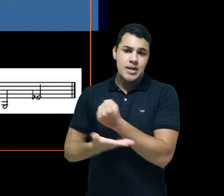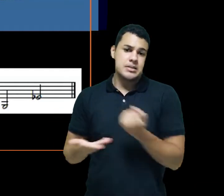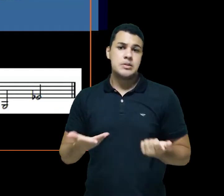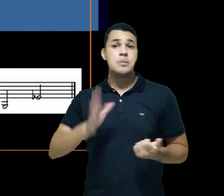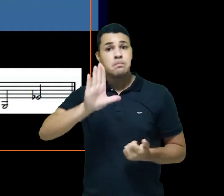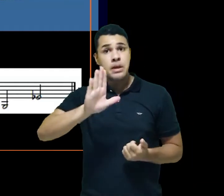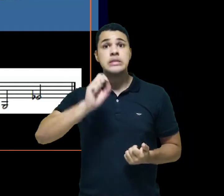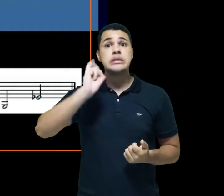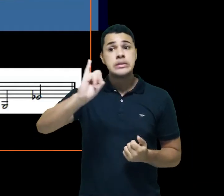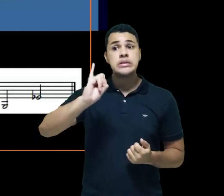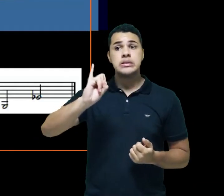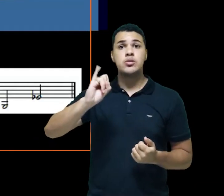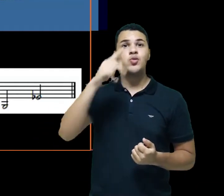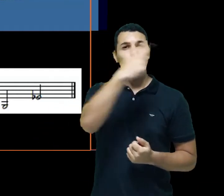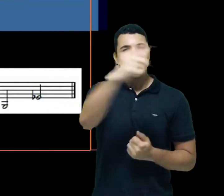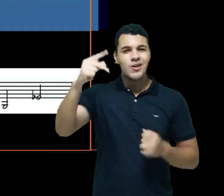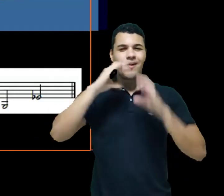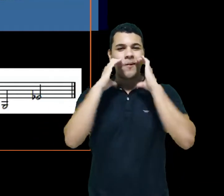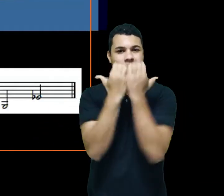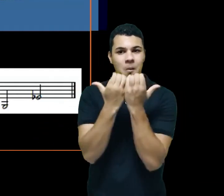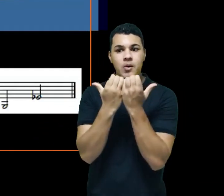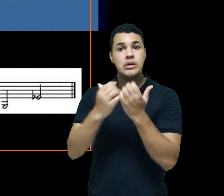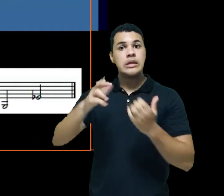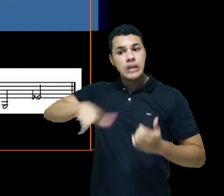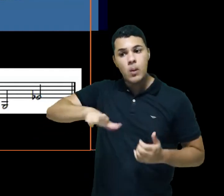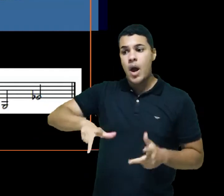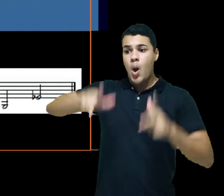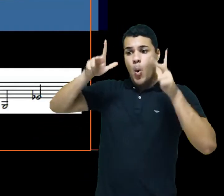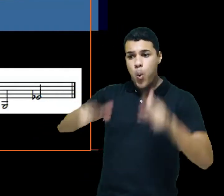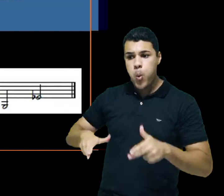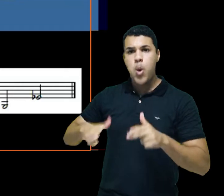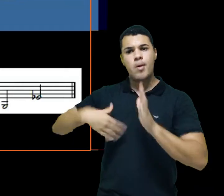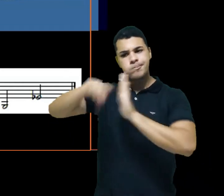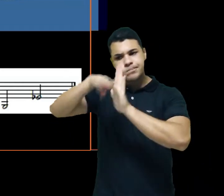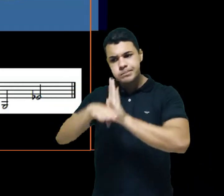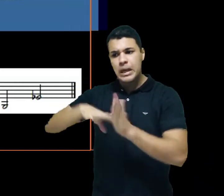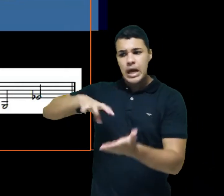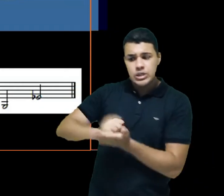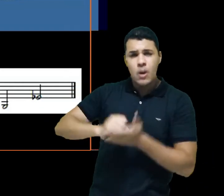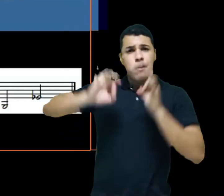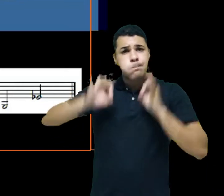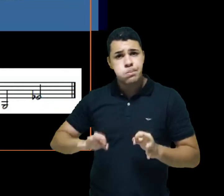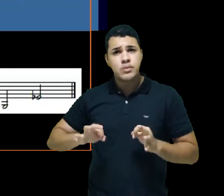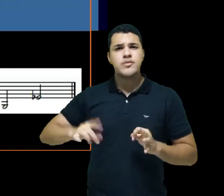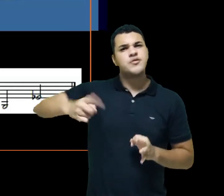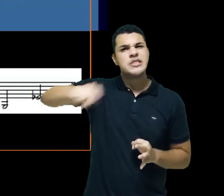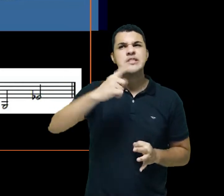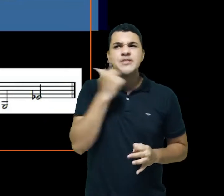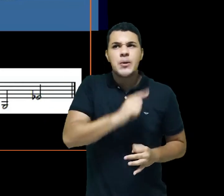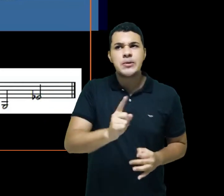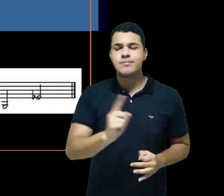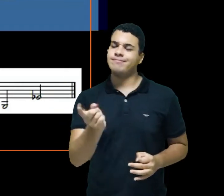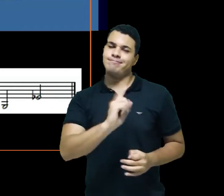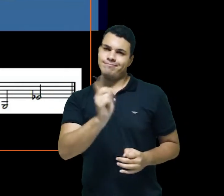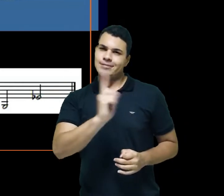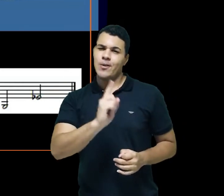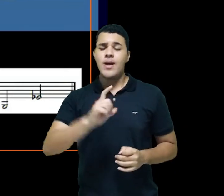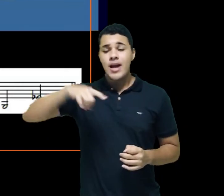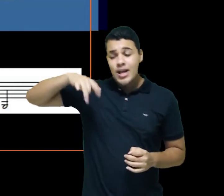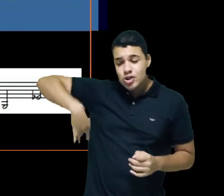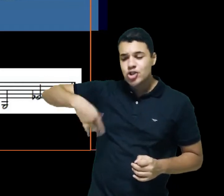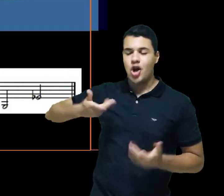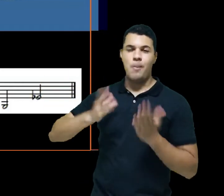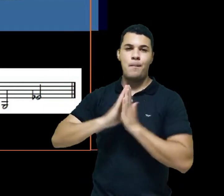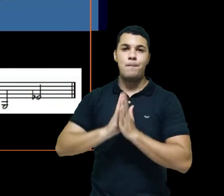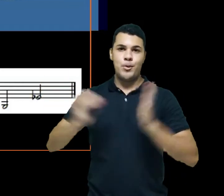dizer que seu coro não tem a mesma extensão, a mesma tessitura, os mesmos registros, que você está desenvolvendo um trabalho incorreto. É